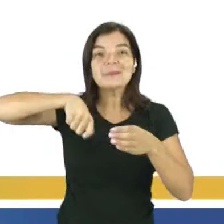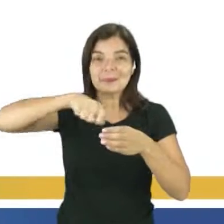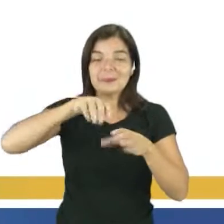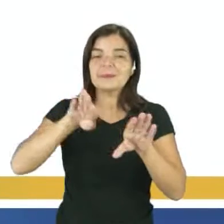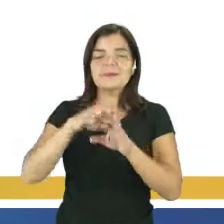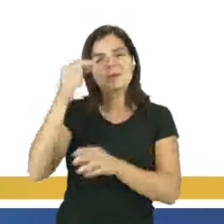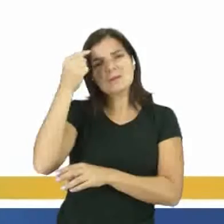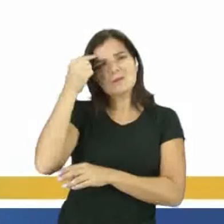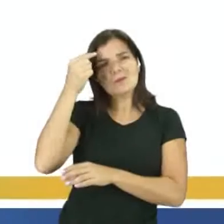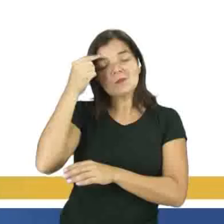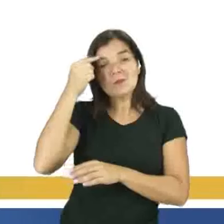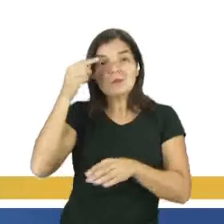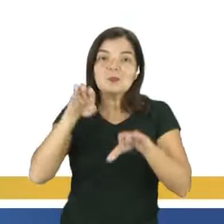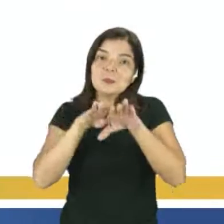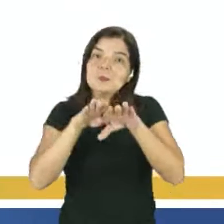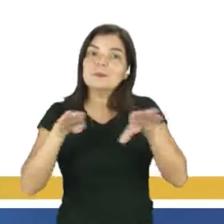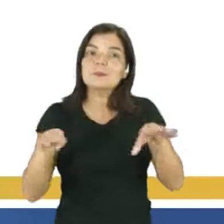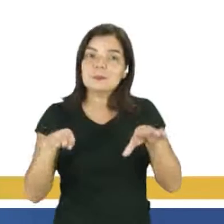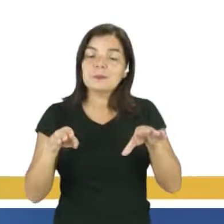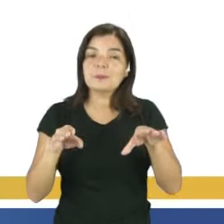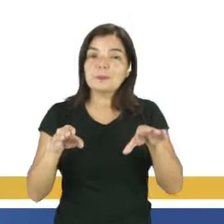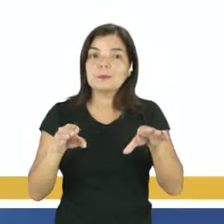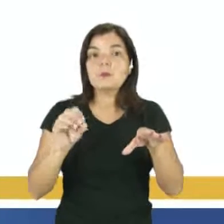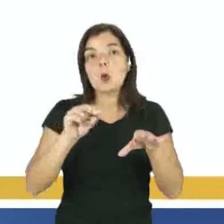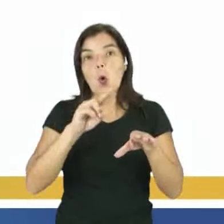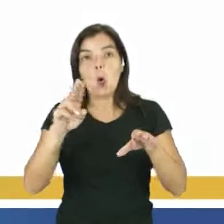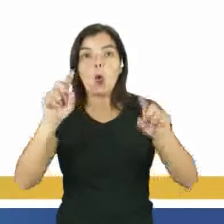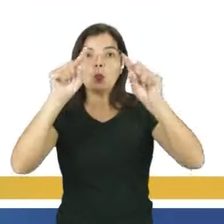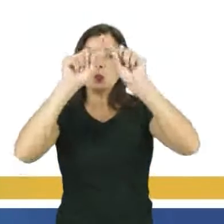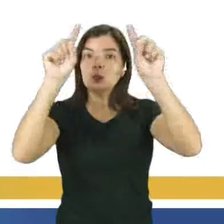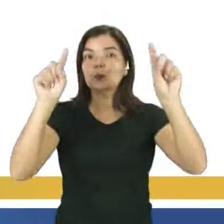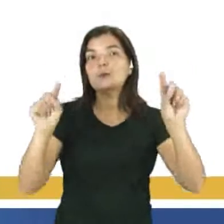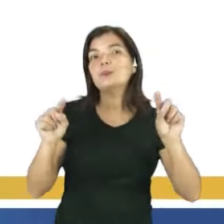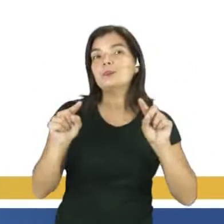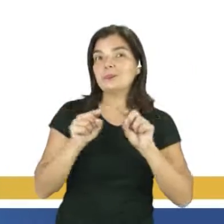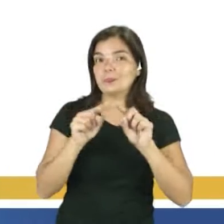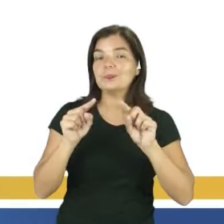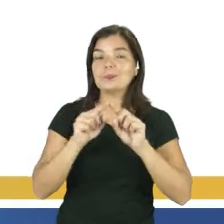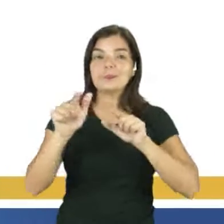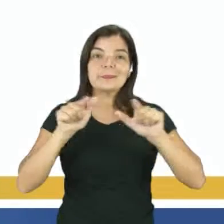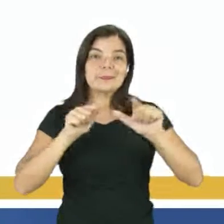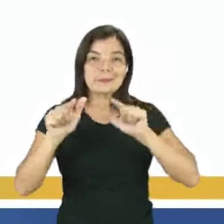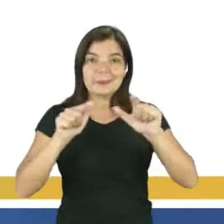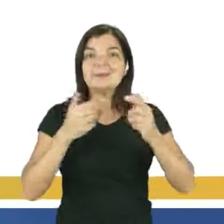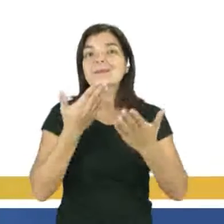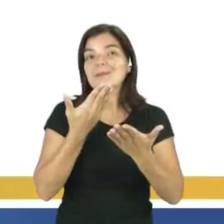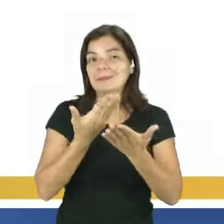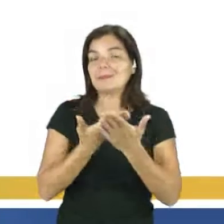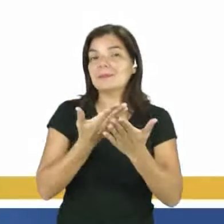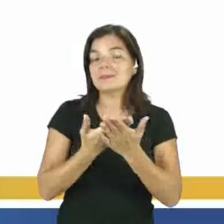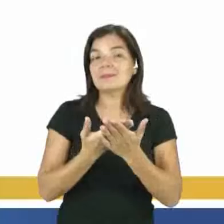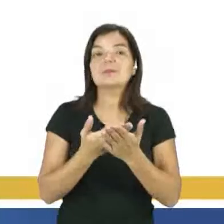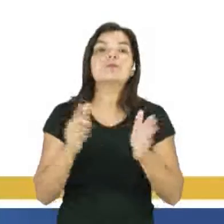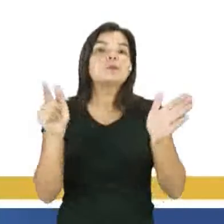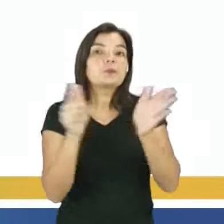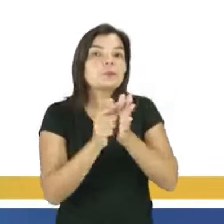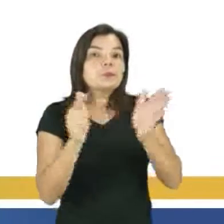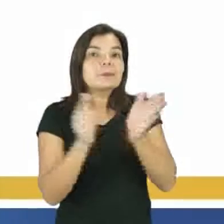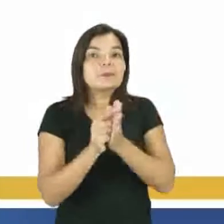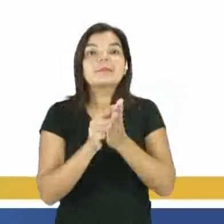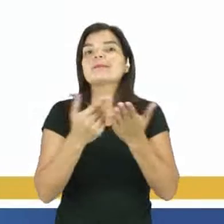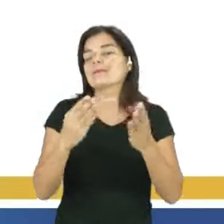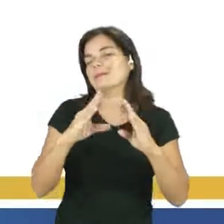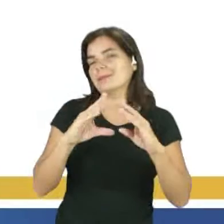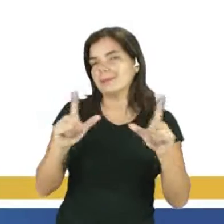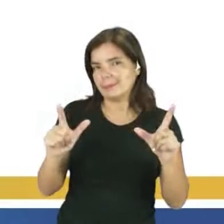pode pensar como sendo um plano. O quadro da sua sala de aula também pode ser pensado como um plano. Uma folha de papel, é